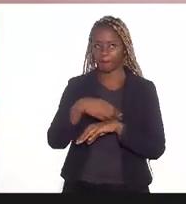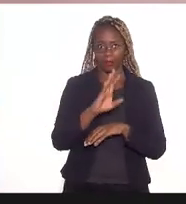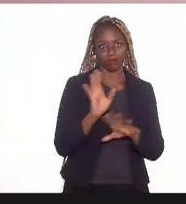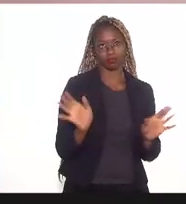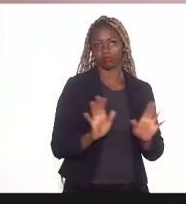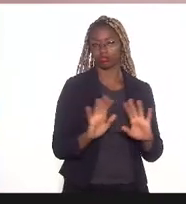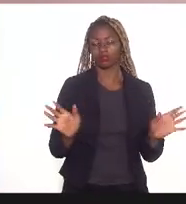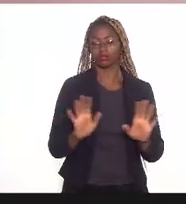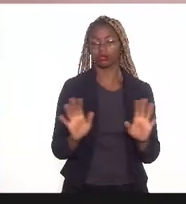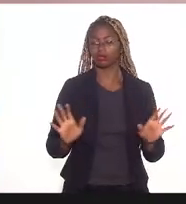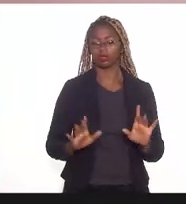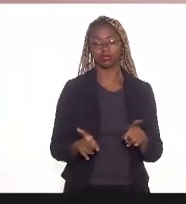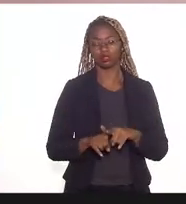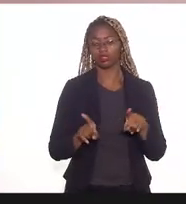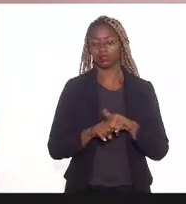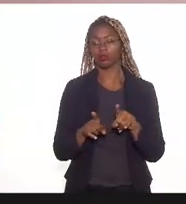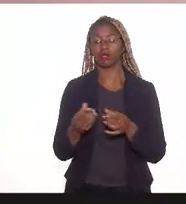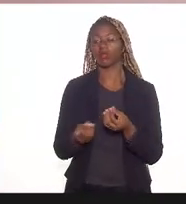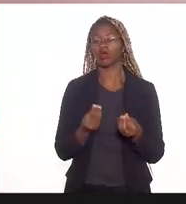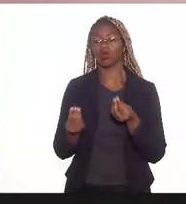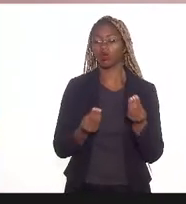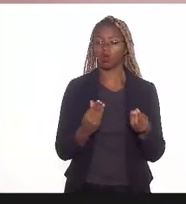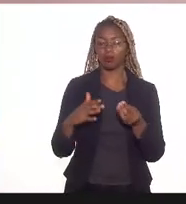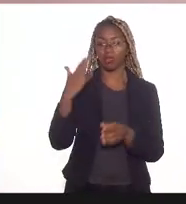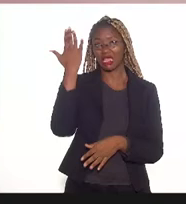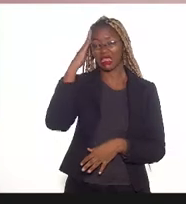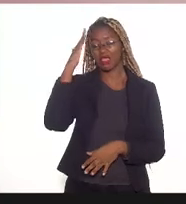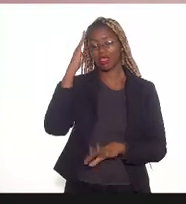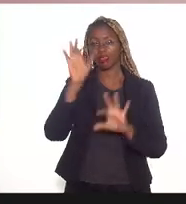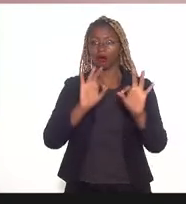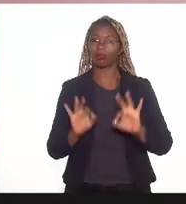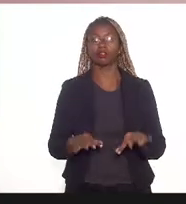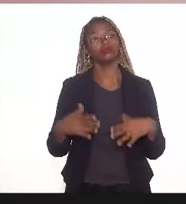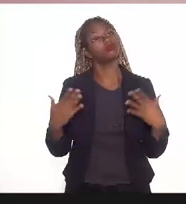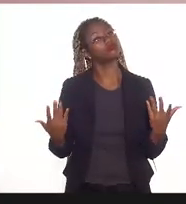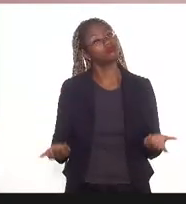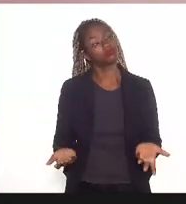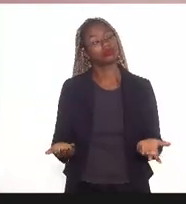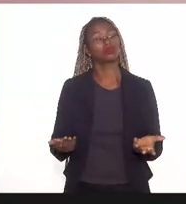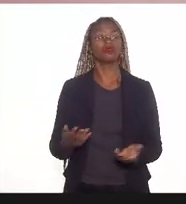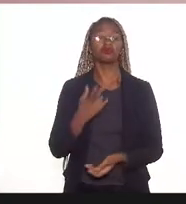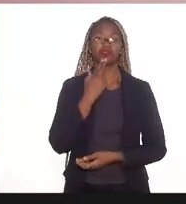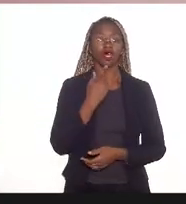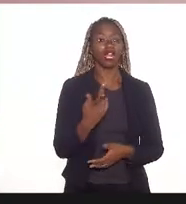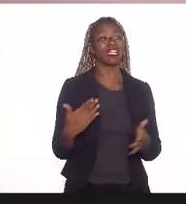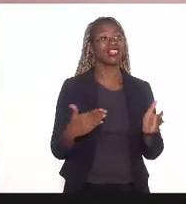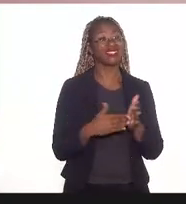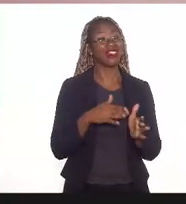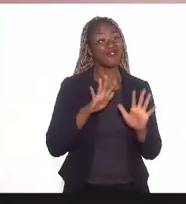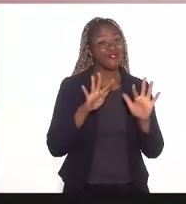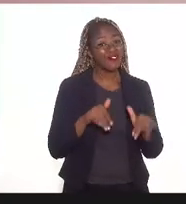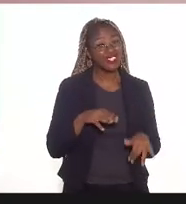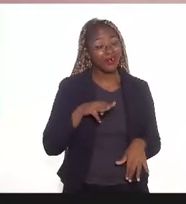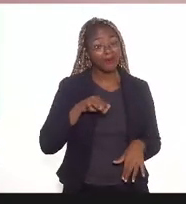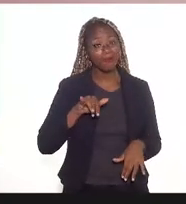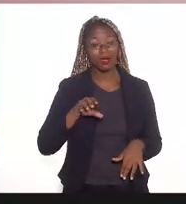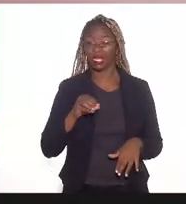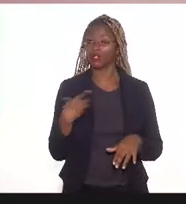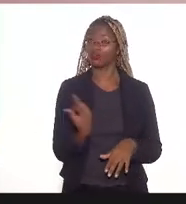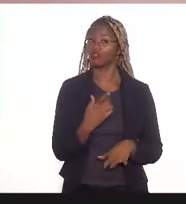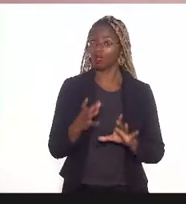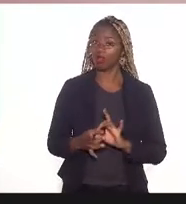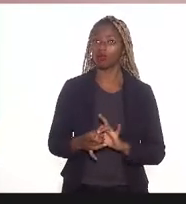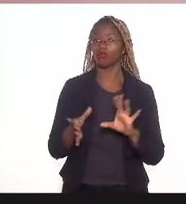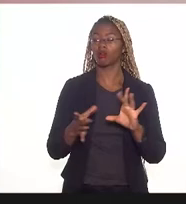ou da implementação do programa. Então, assim, a estimativa que deram para a gente, até final de maio, a gente vai estar